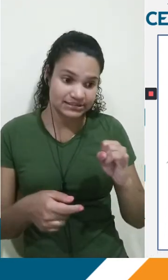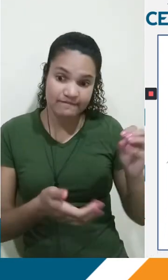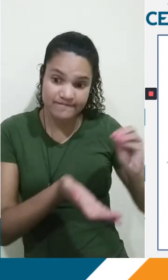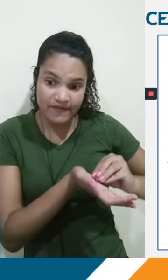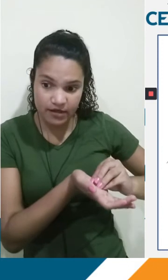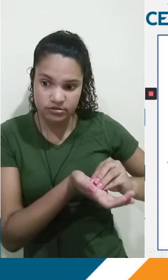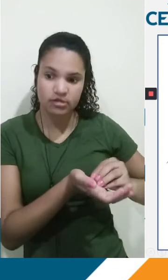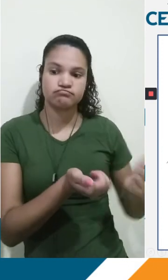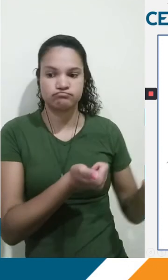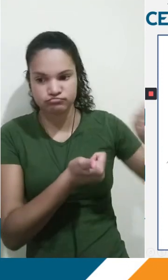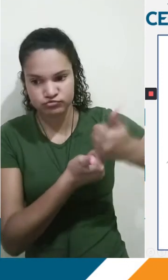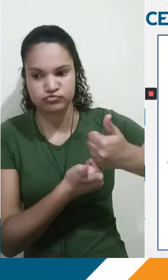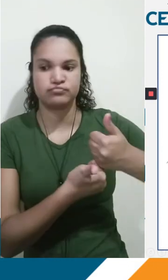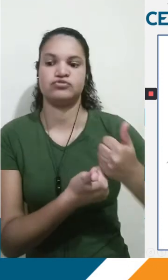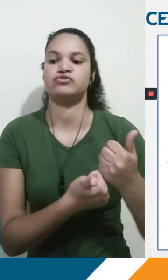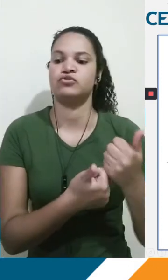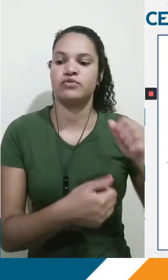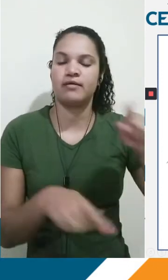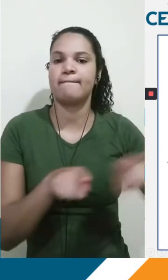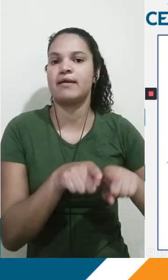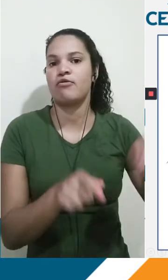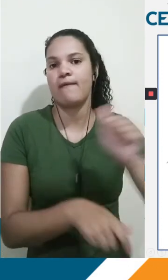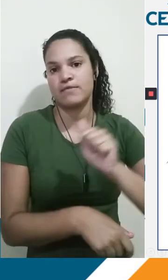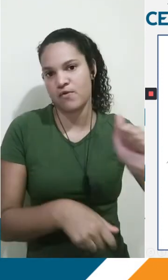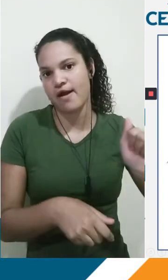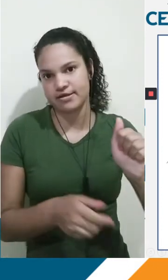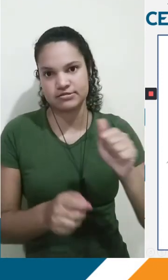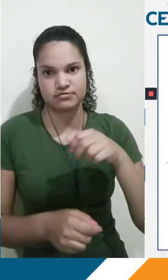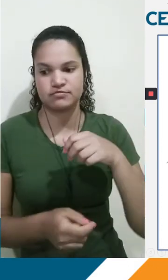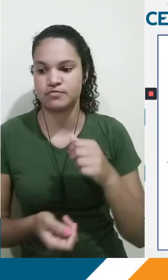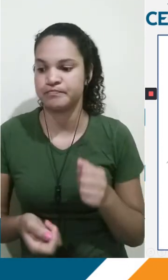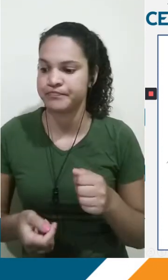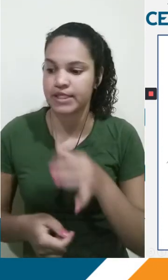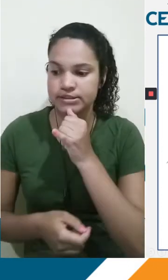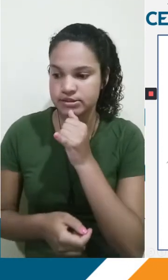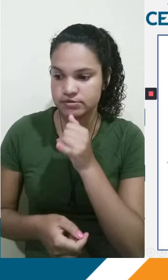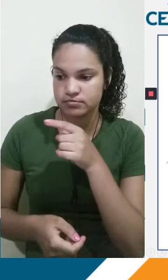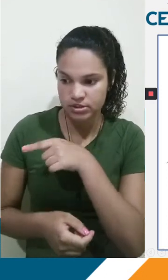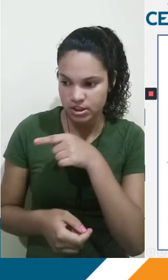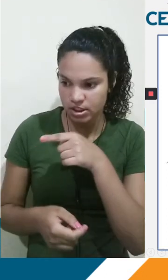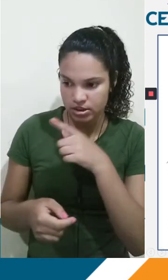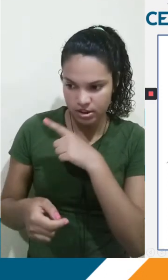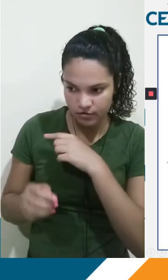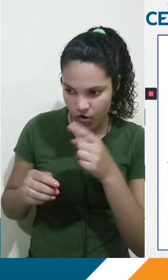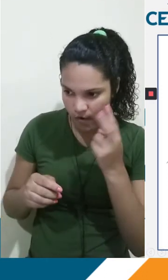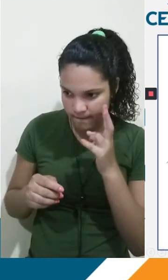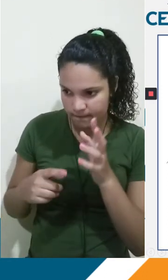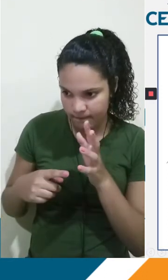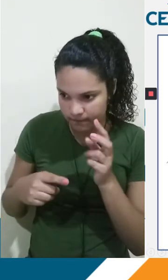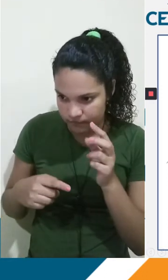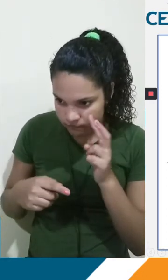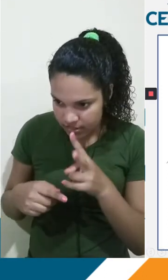ou o ciclo de Krebs. São essas setas aqui que vocês estão vendo saindo dos aminoácidos que compõem as proteínas e